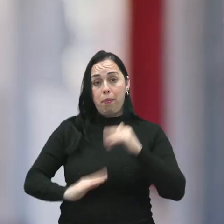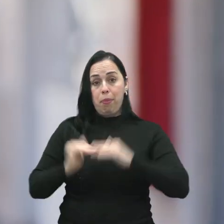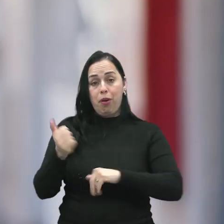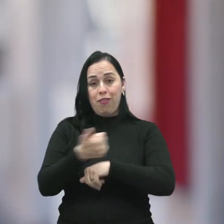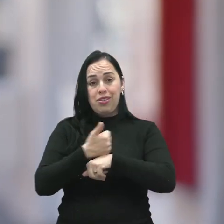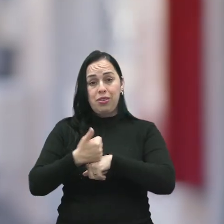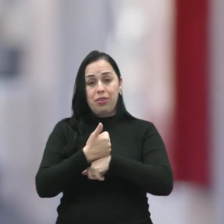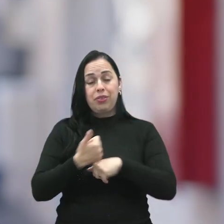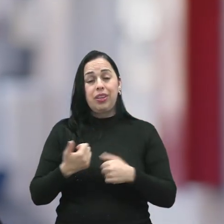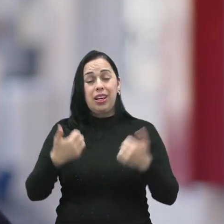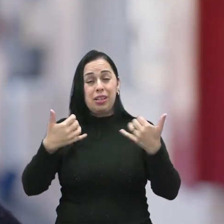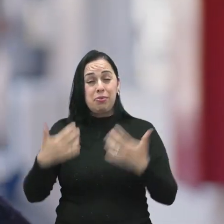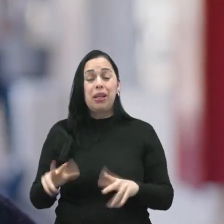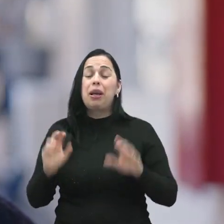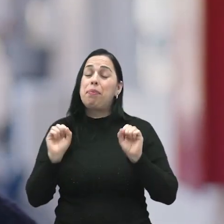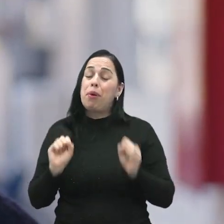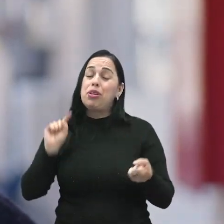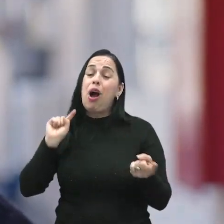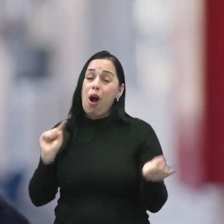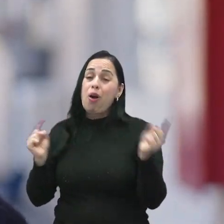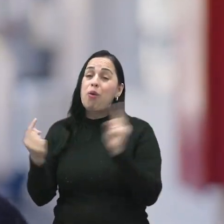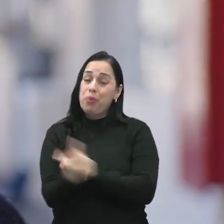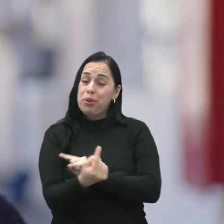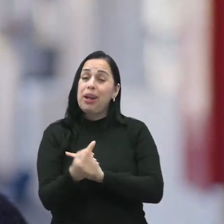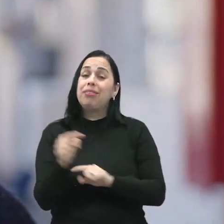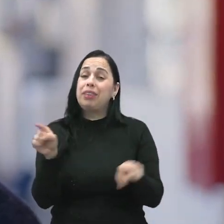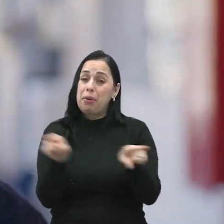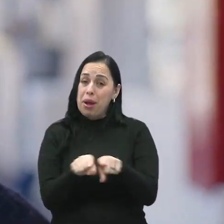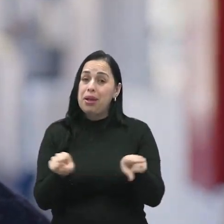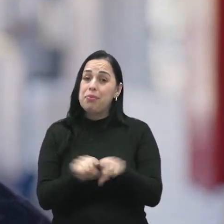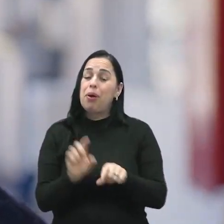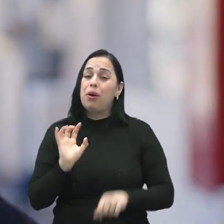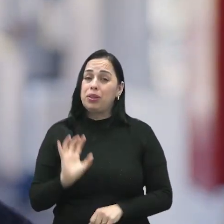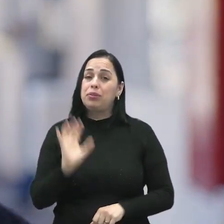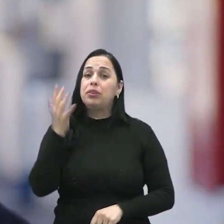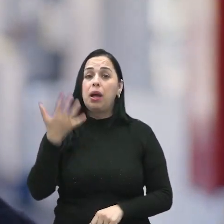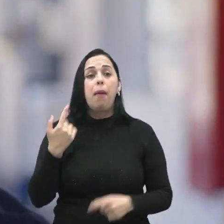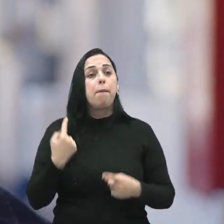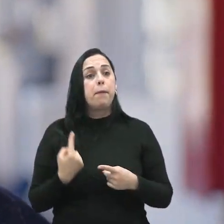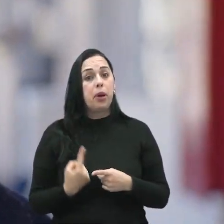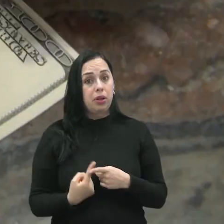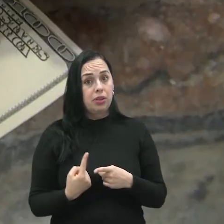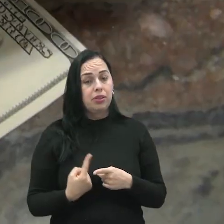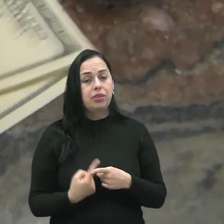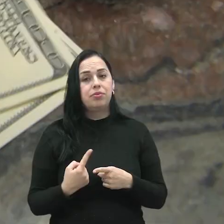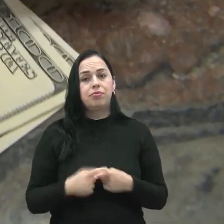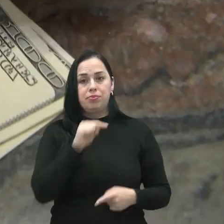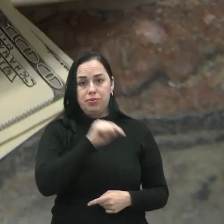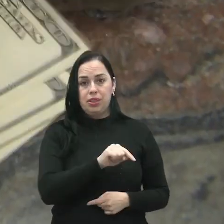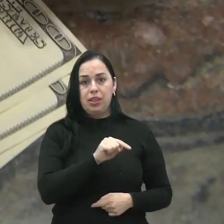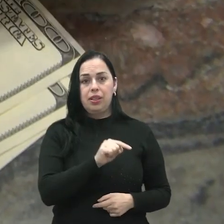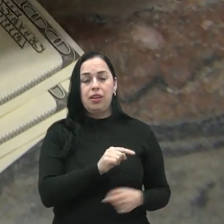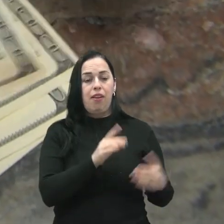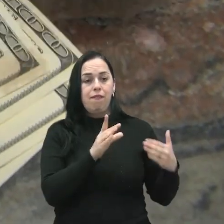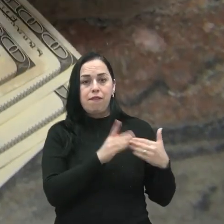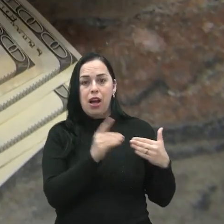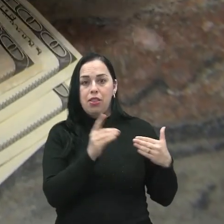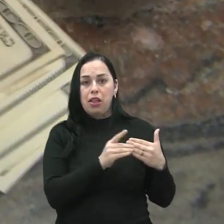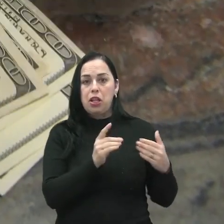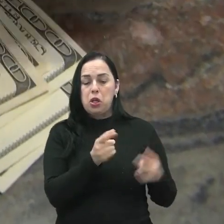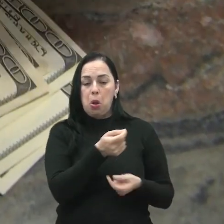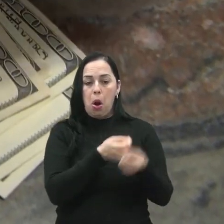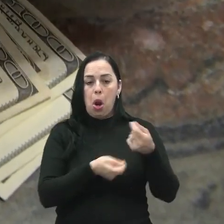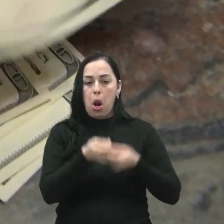destaca que o efeito contrário pode ser percebido ao médio prazo. Isso porque o volume de moeda estrangeira